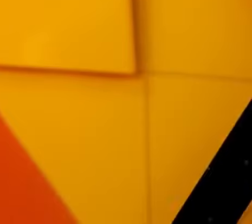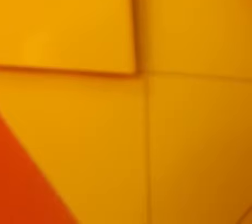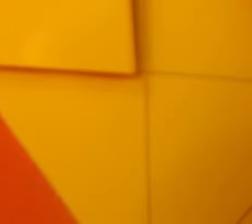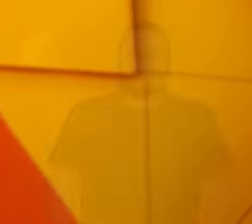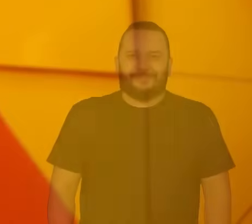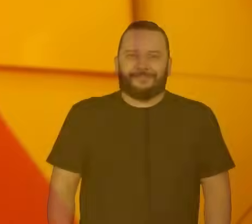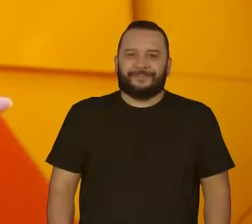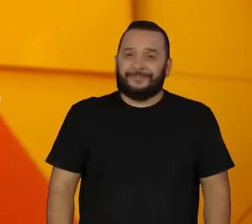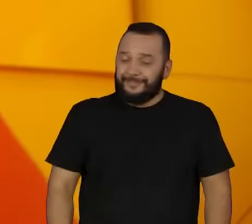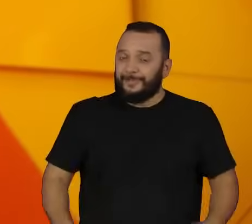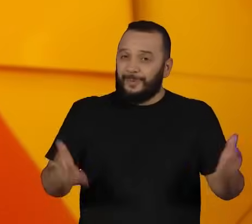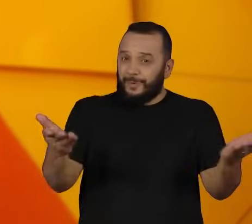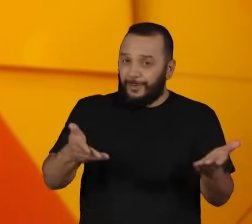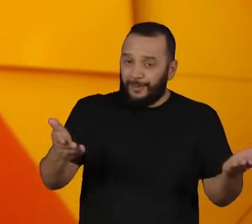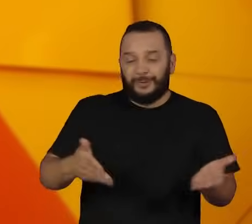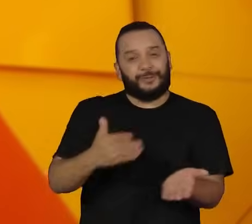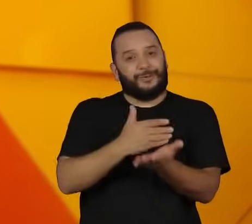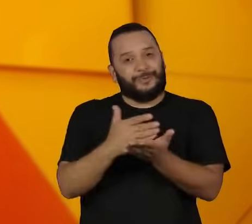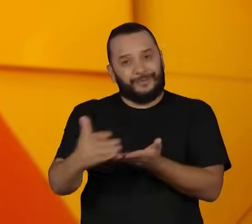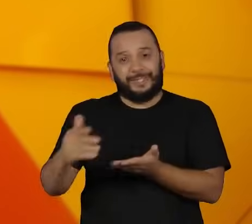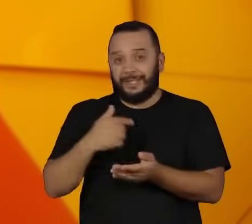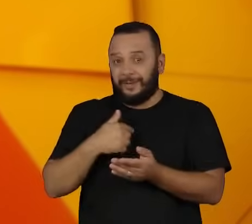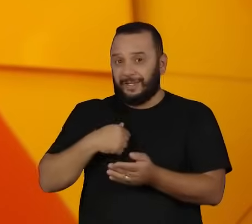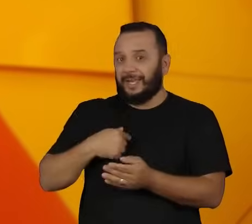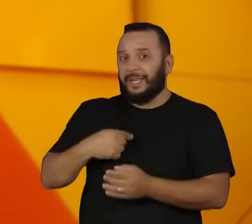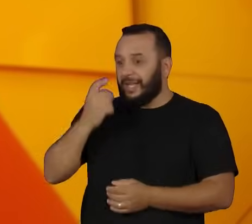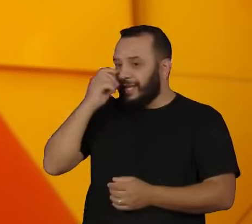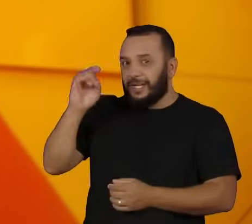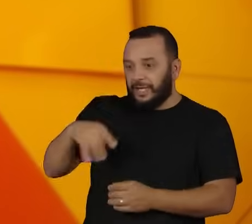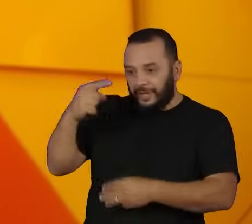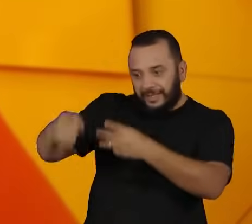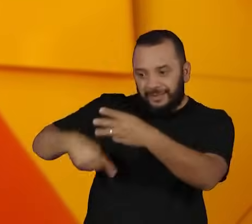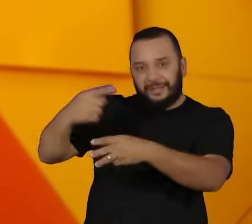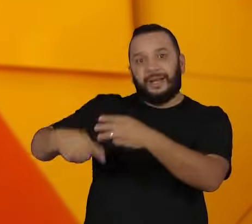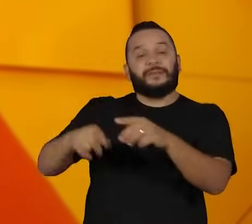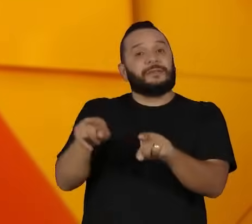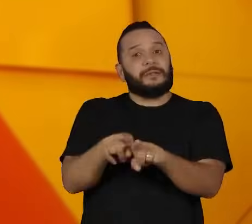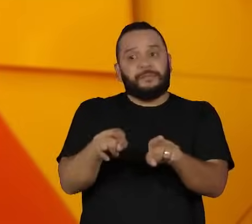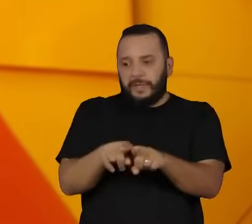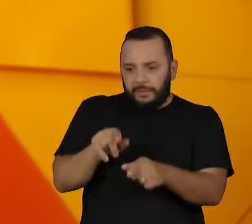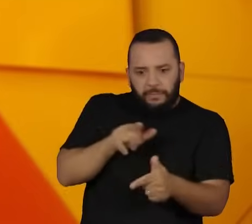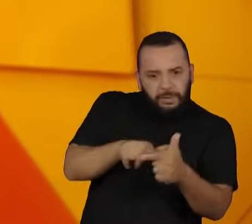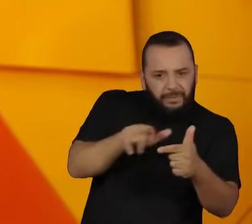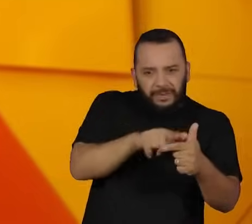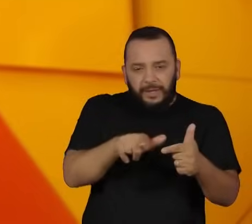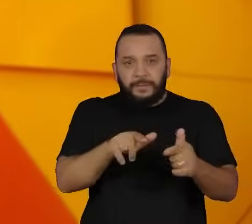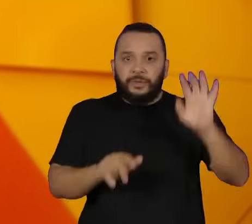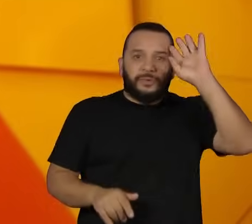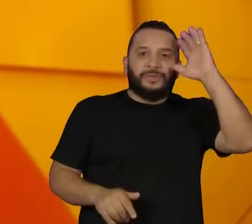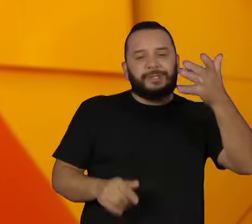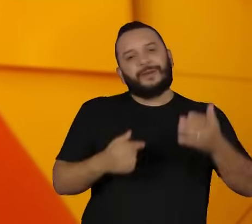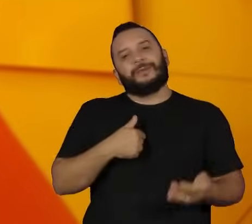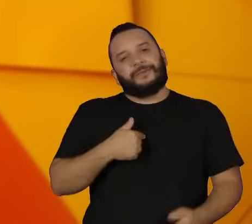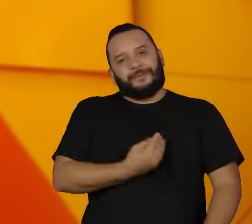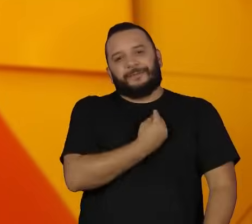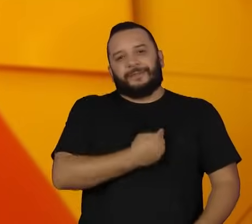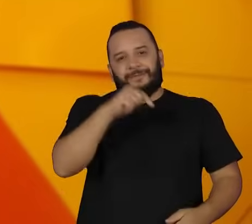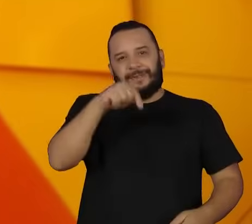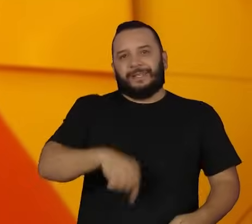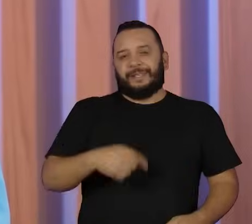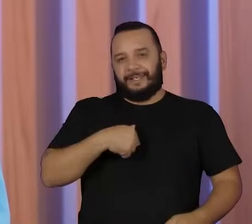E para a gente conversar sobre a riqueza do nosso lixo, sobre os problemas e as possíveis soluções, eu tenho o prazer de receber aqui